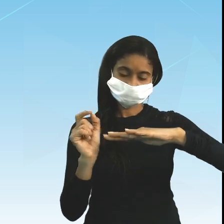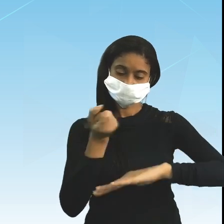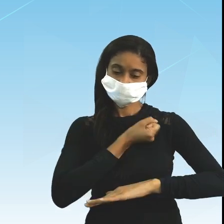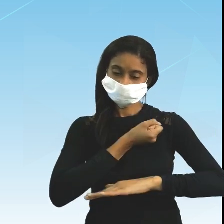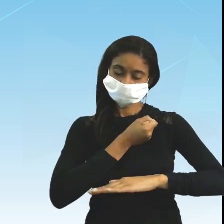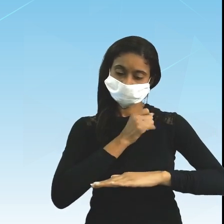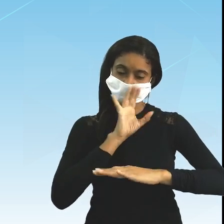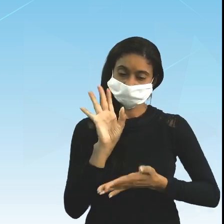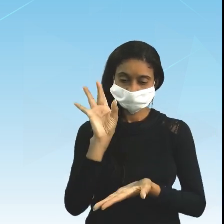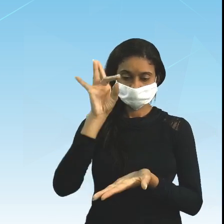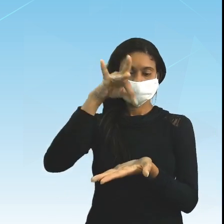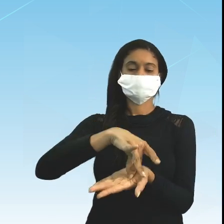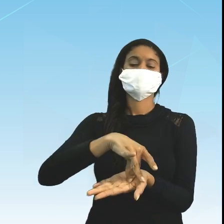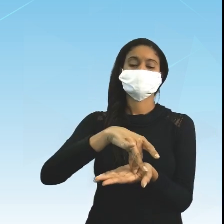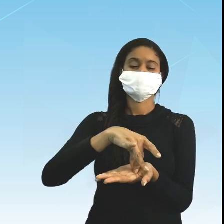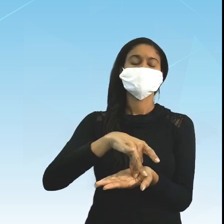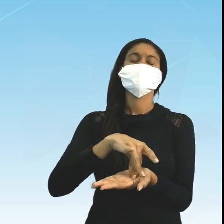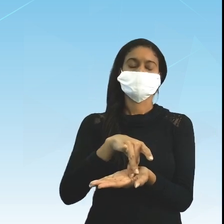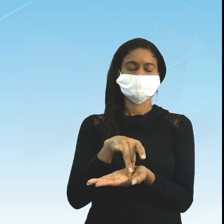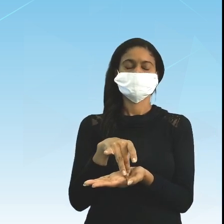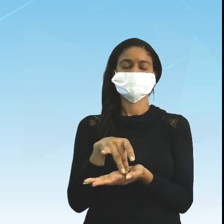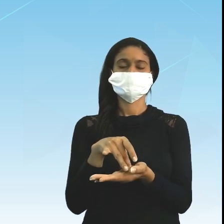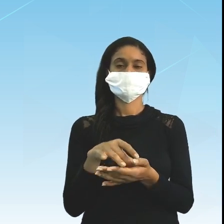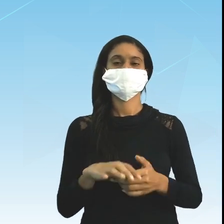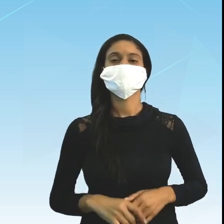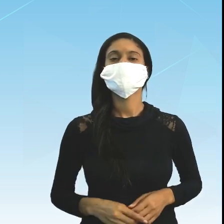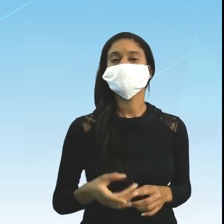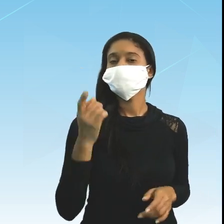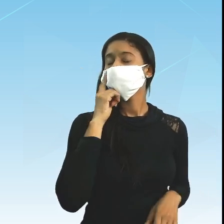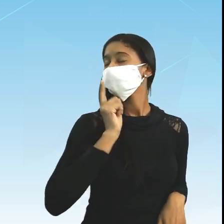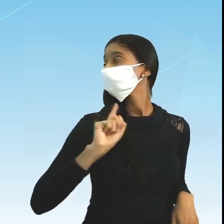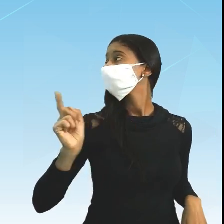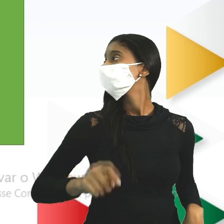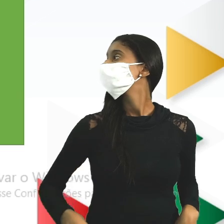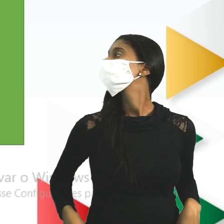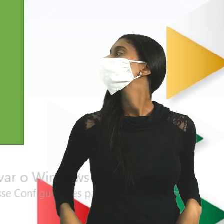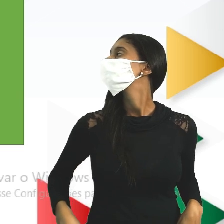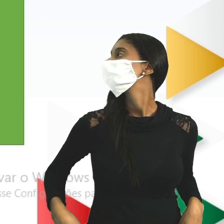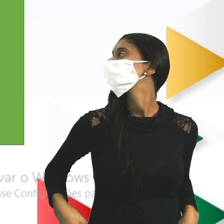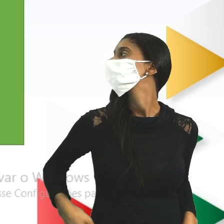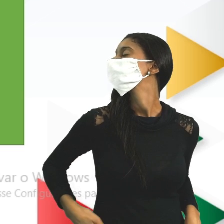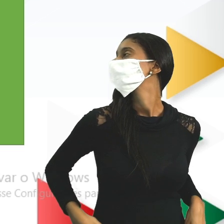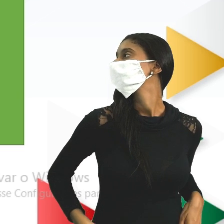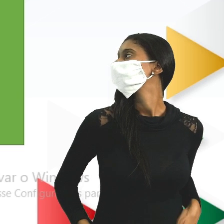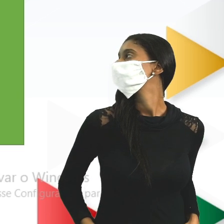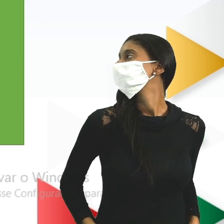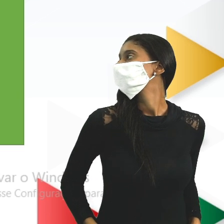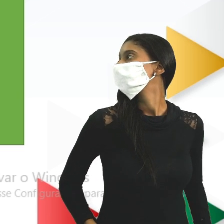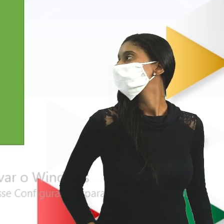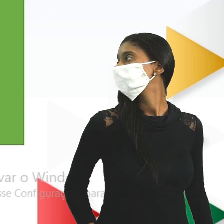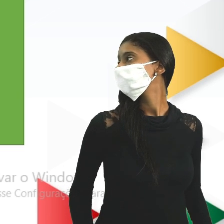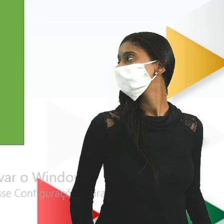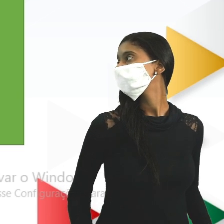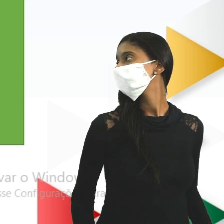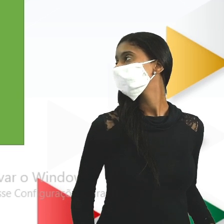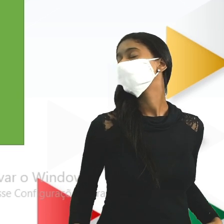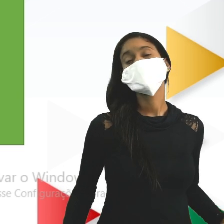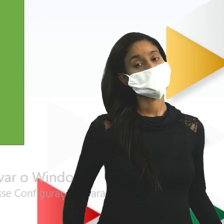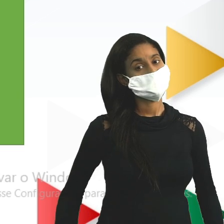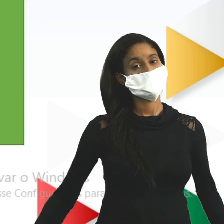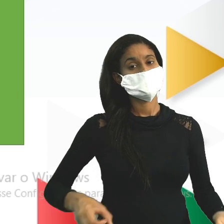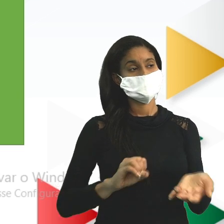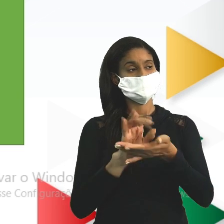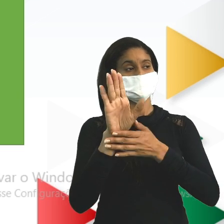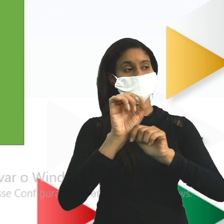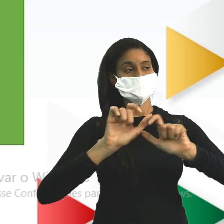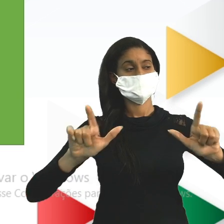da superfície real do mapa. Olha ali, olha o gráfico, olha a slide, perdão, gráfico não, o slide agora. O